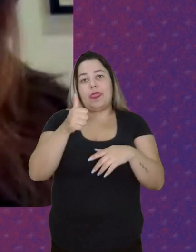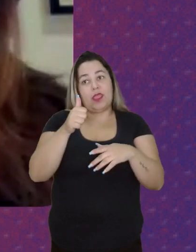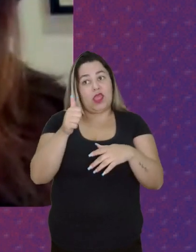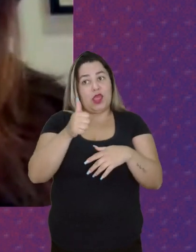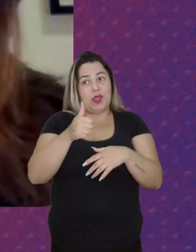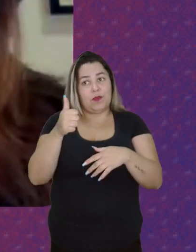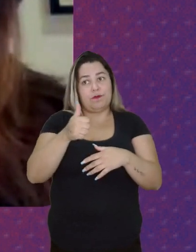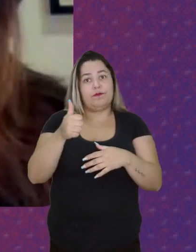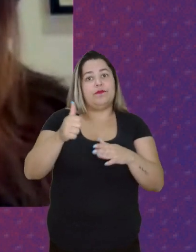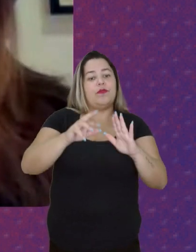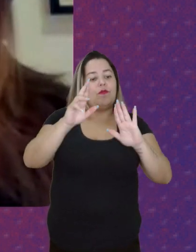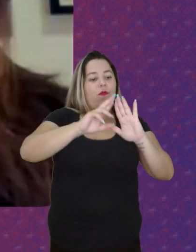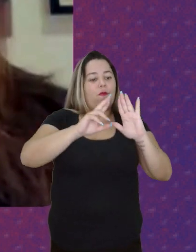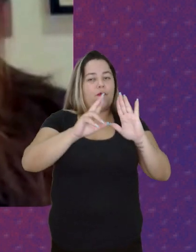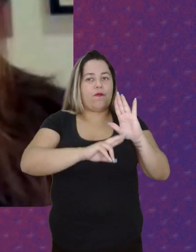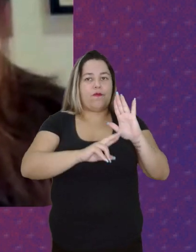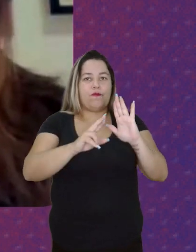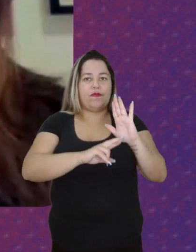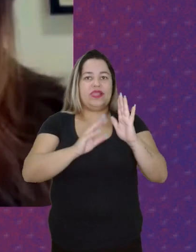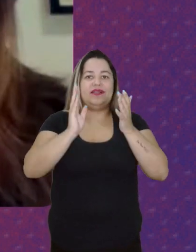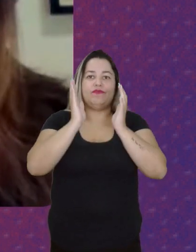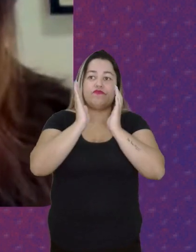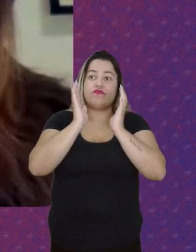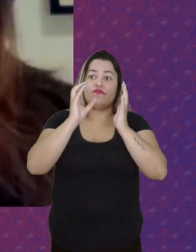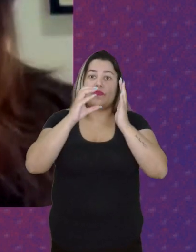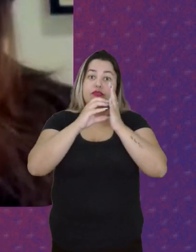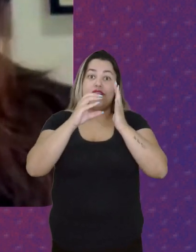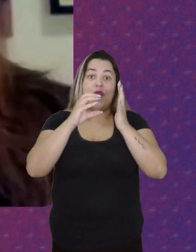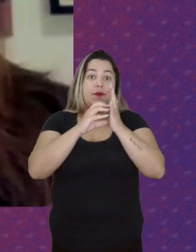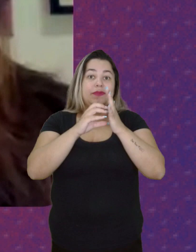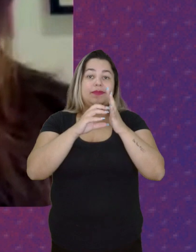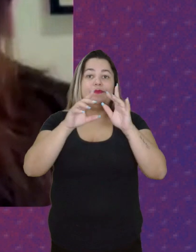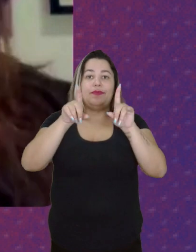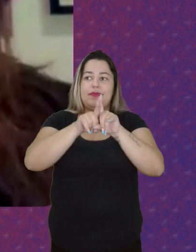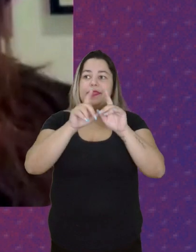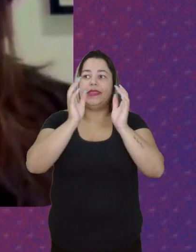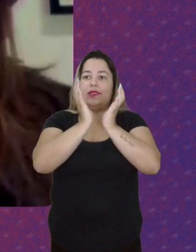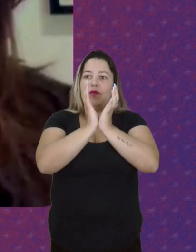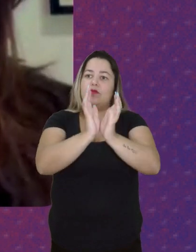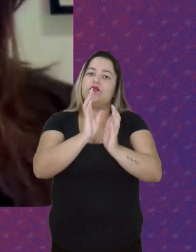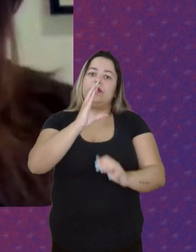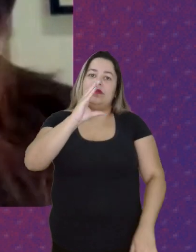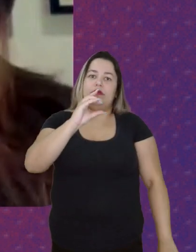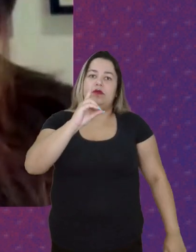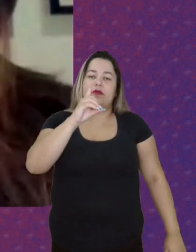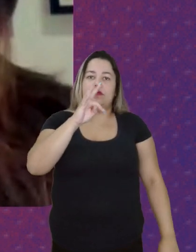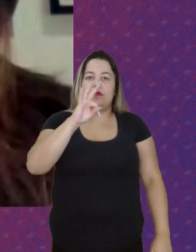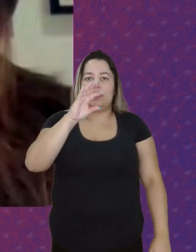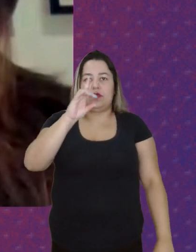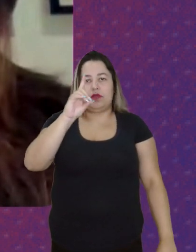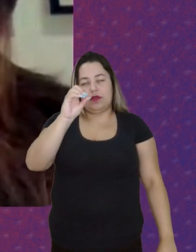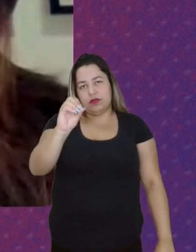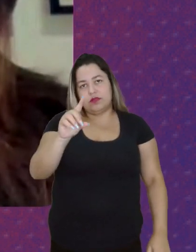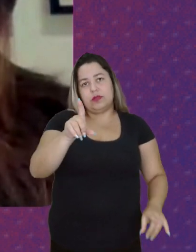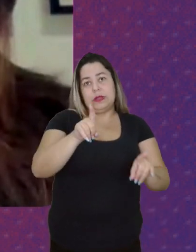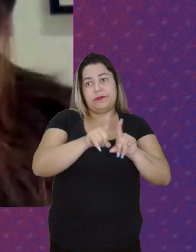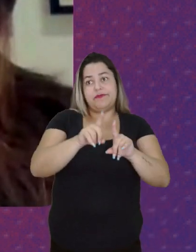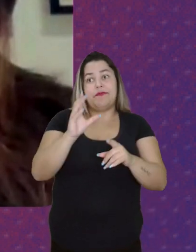sua candidatura, né? Então, quando o partido vai lá e registra a sua chapa de candidatos, ele